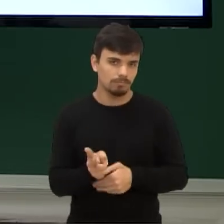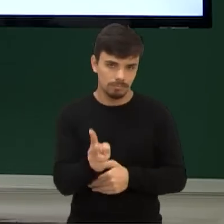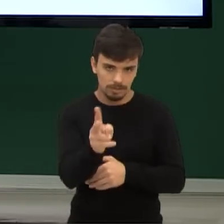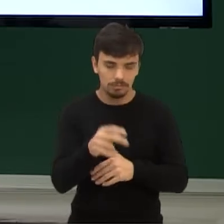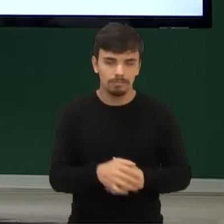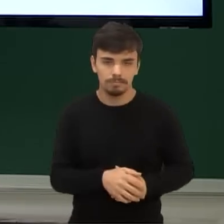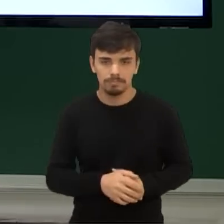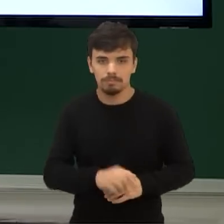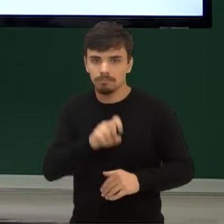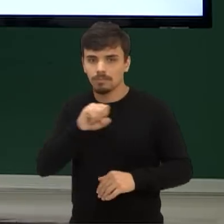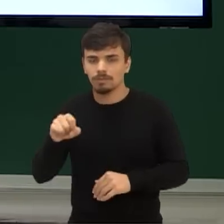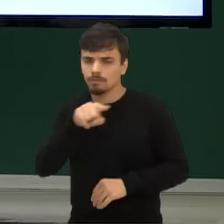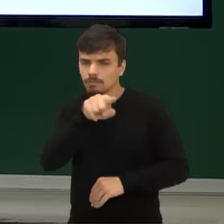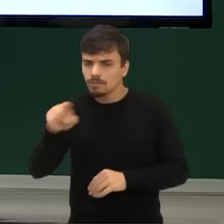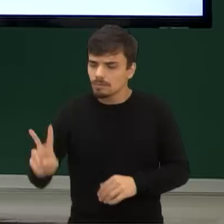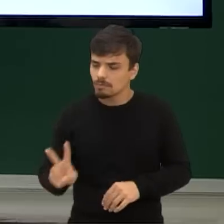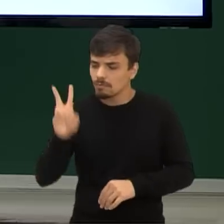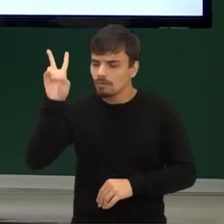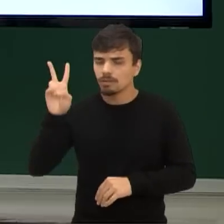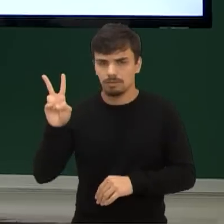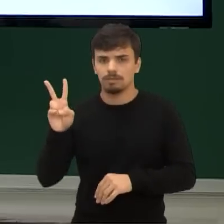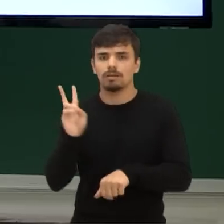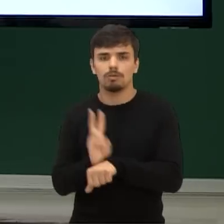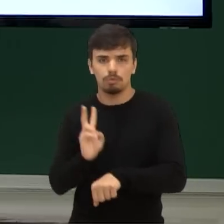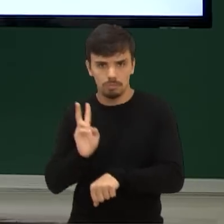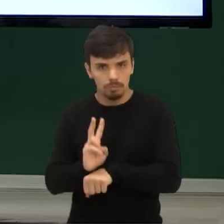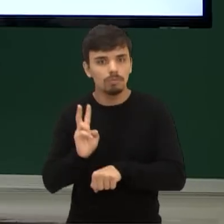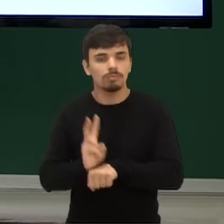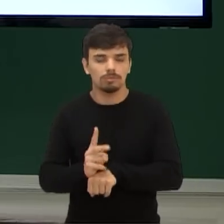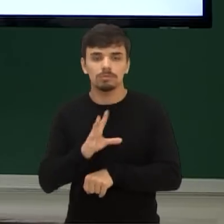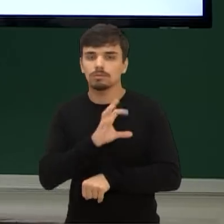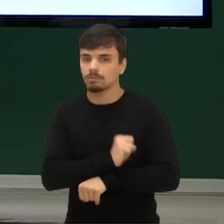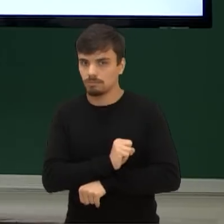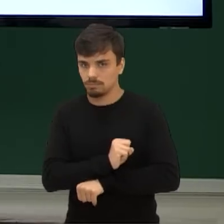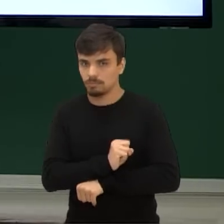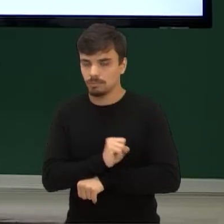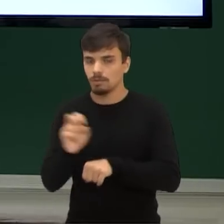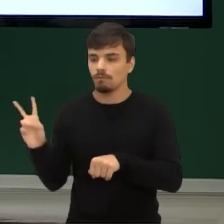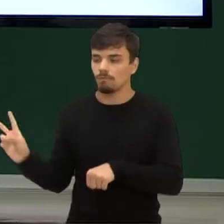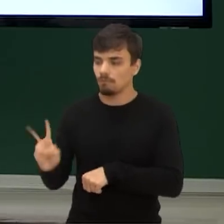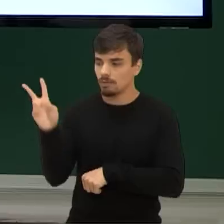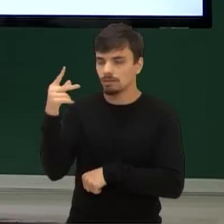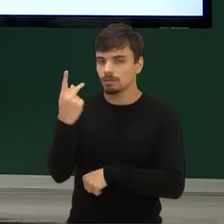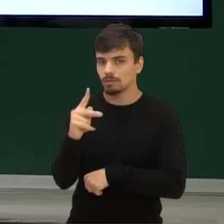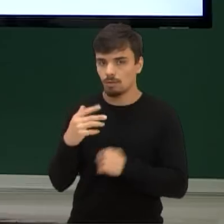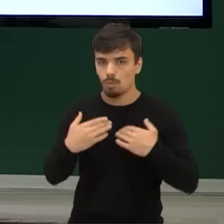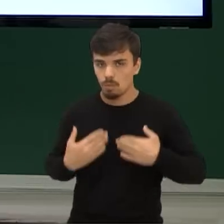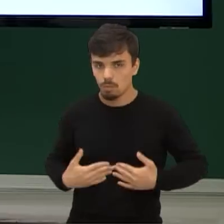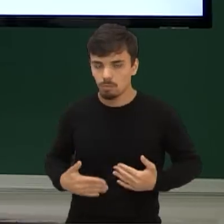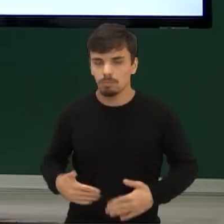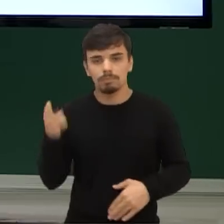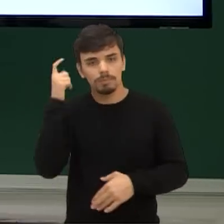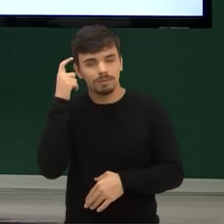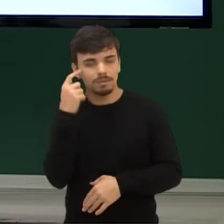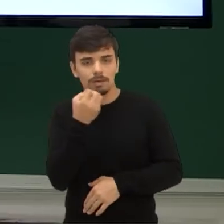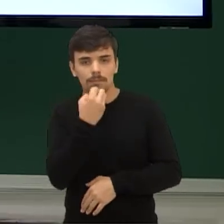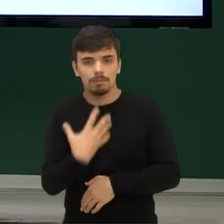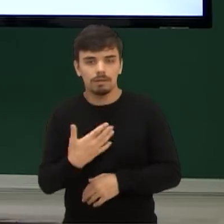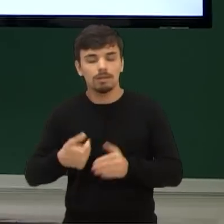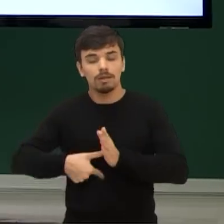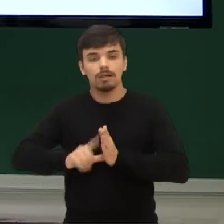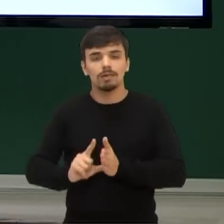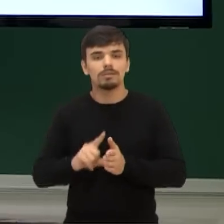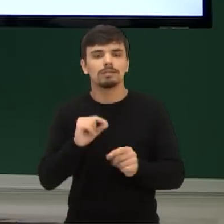tá? Então, se valorize, se cuide, se ame, né? Valorize o seu corpo, pensa bem antes de tomar